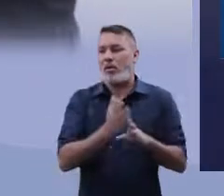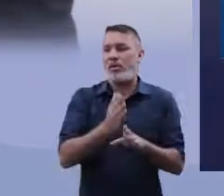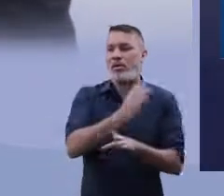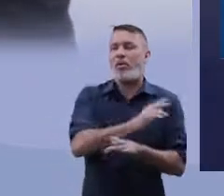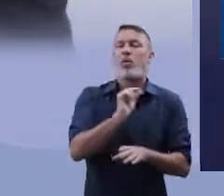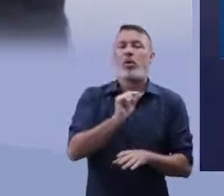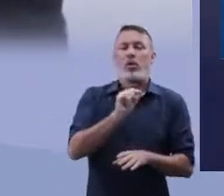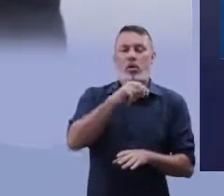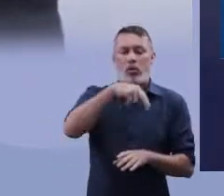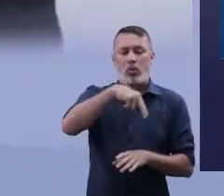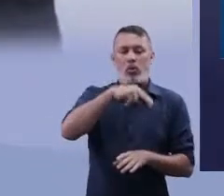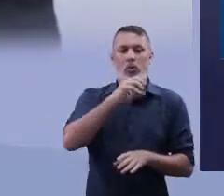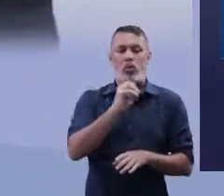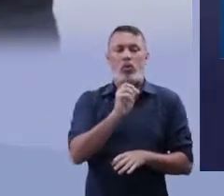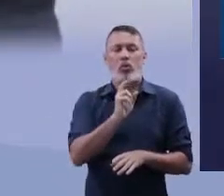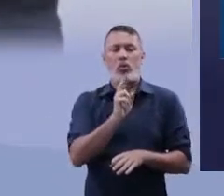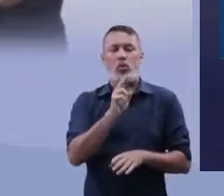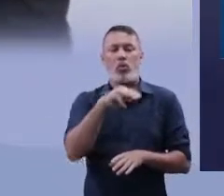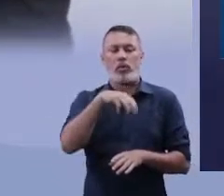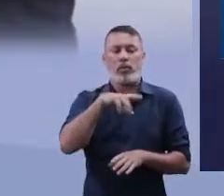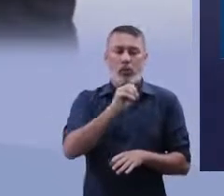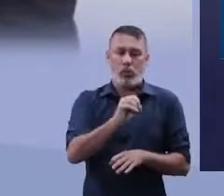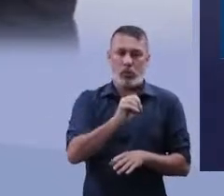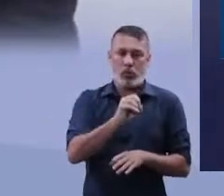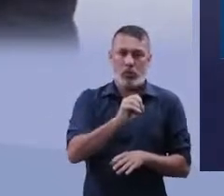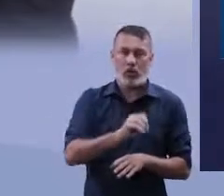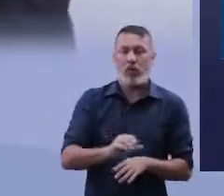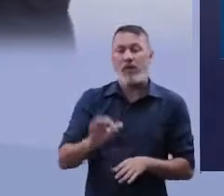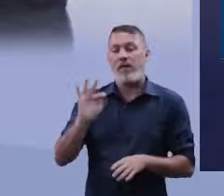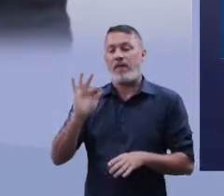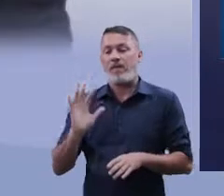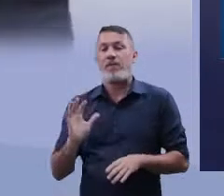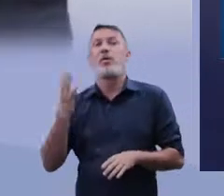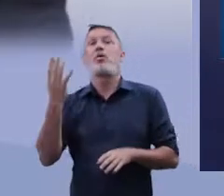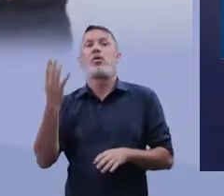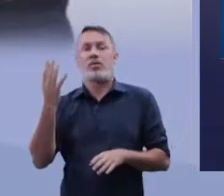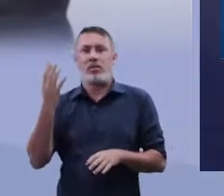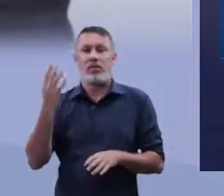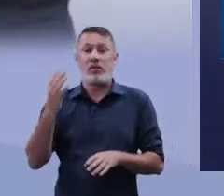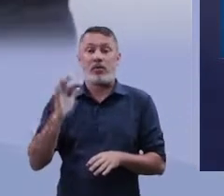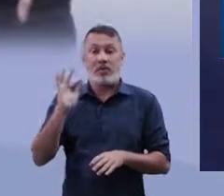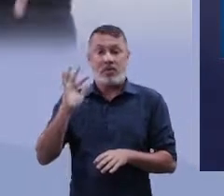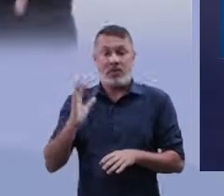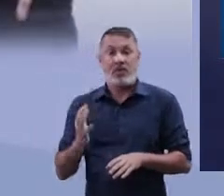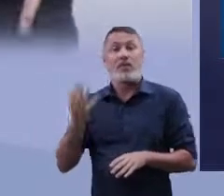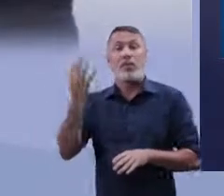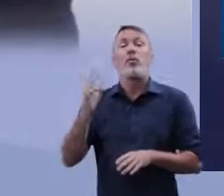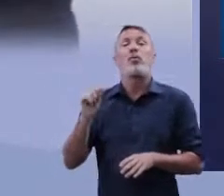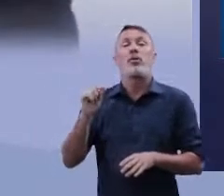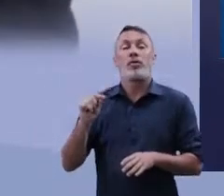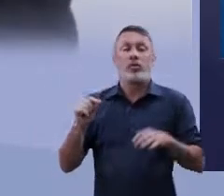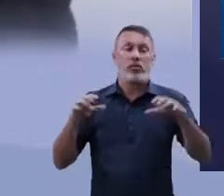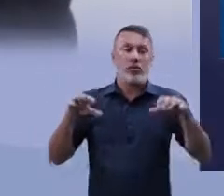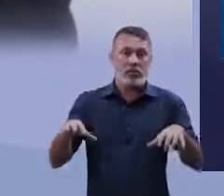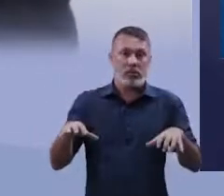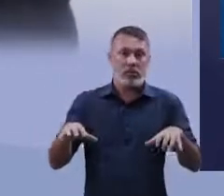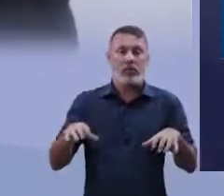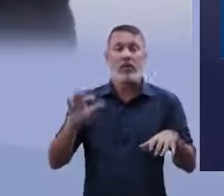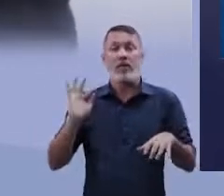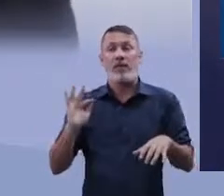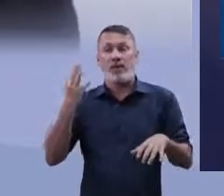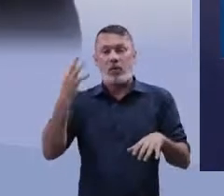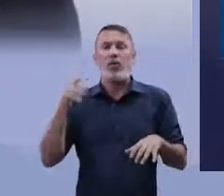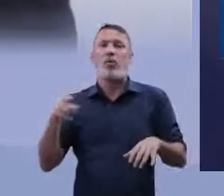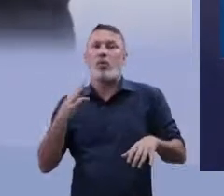que é possível conhecer está na dimensão do fenômeno. E aquilo que não é possível conhecer está na dimensão